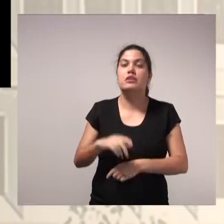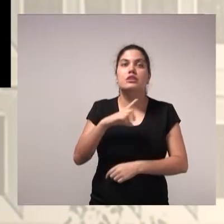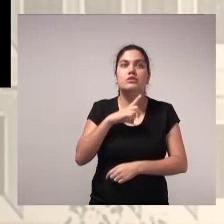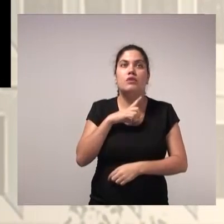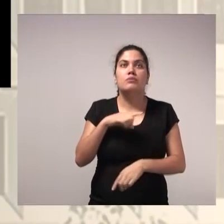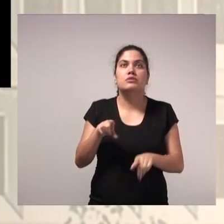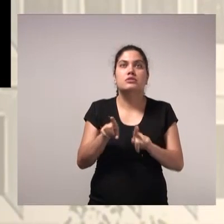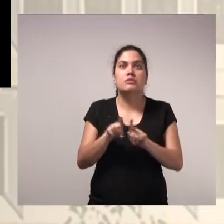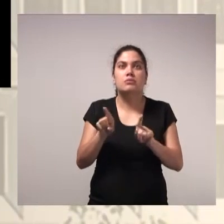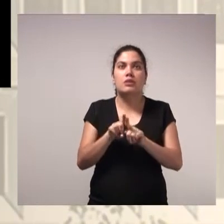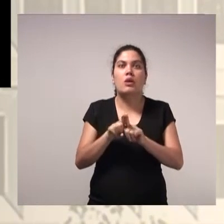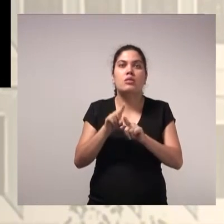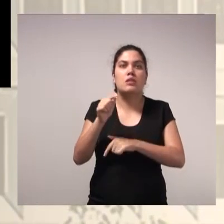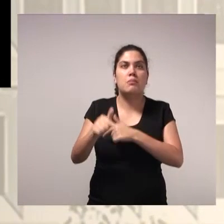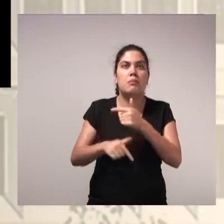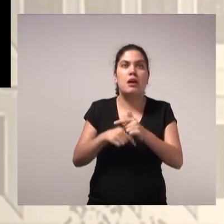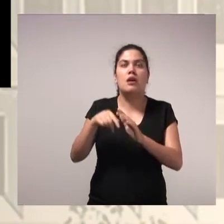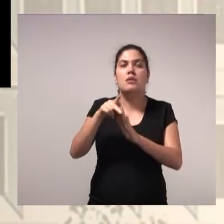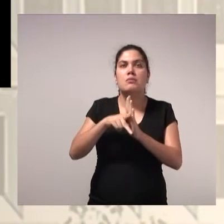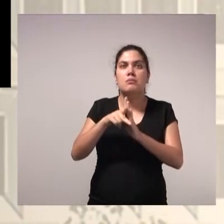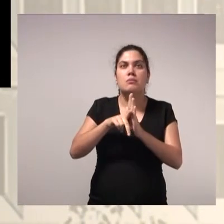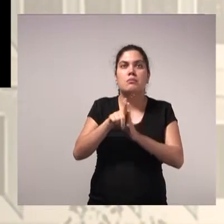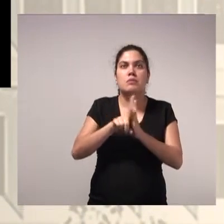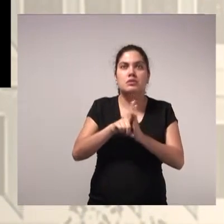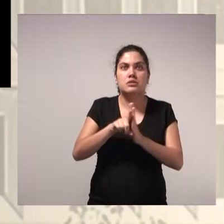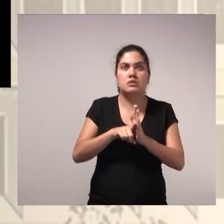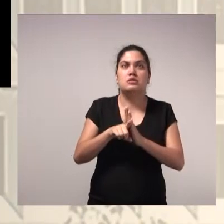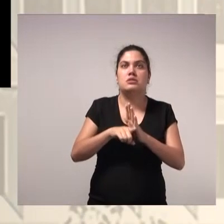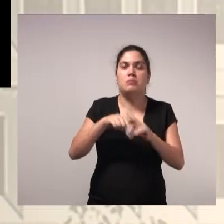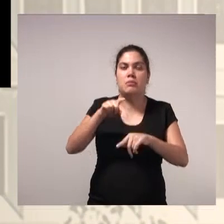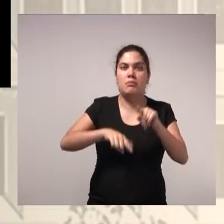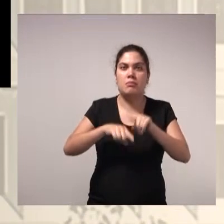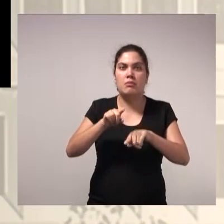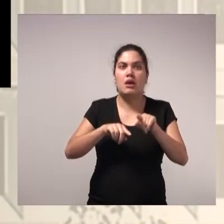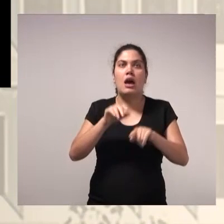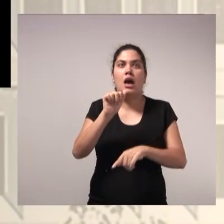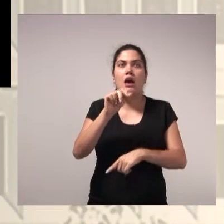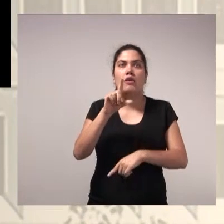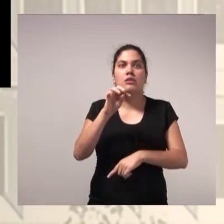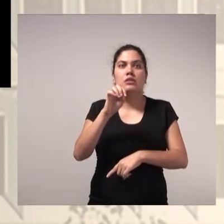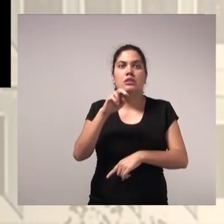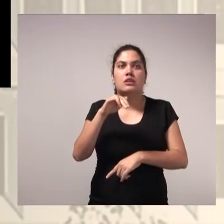um trabalho de pesquisa com materiais alternativos. Aí vocês estão vendo